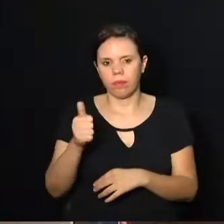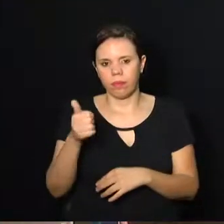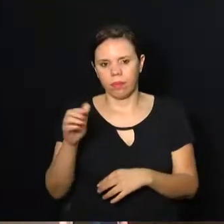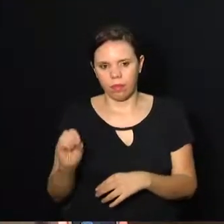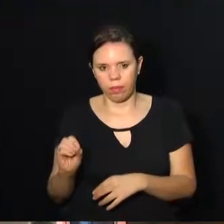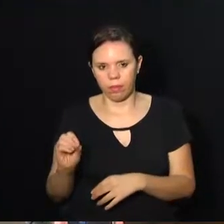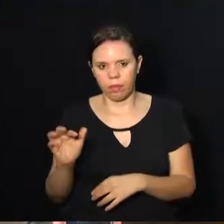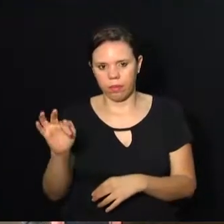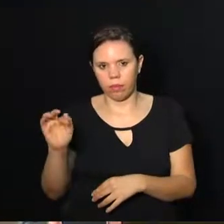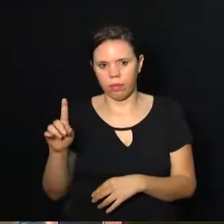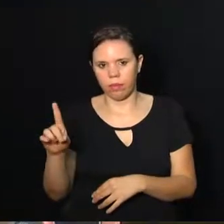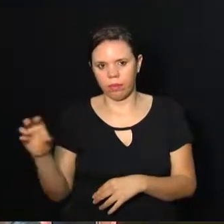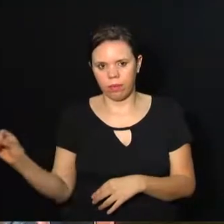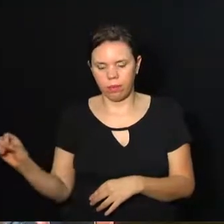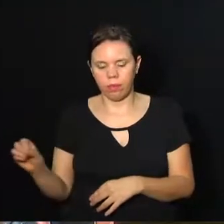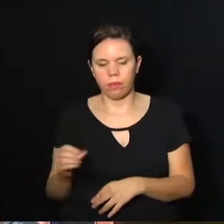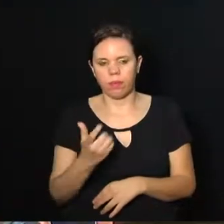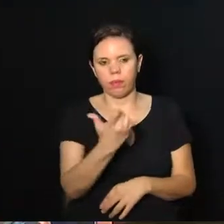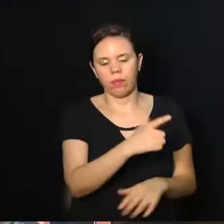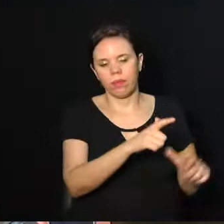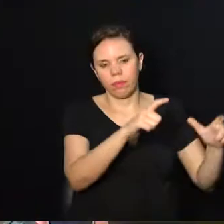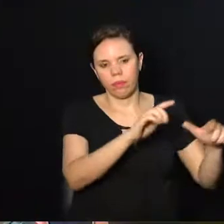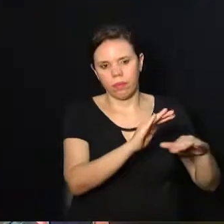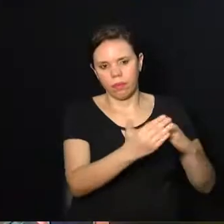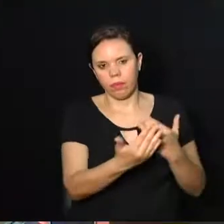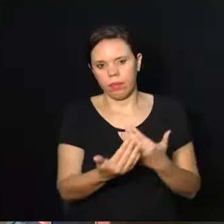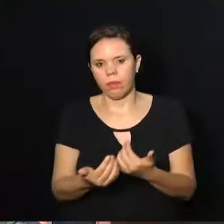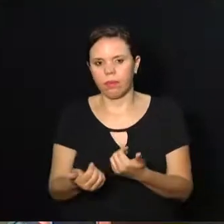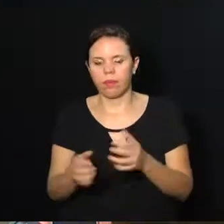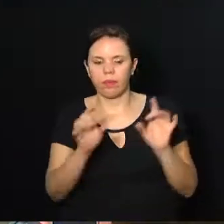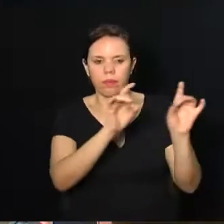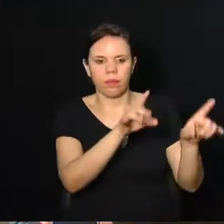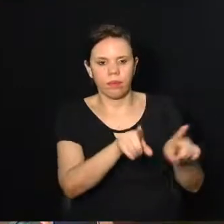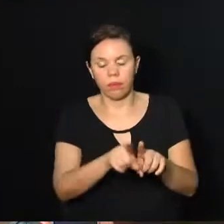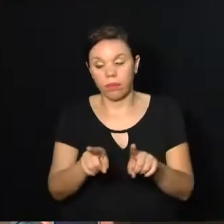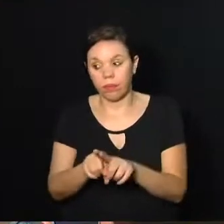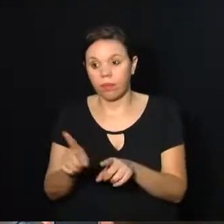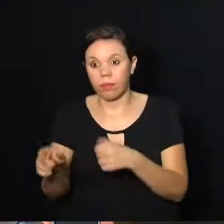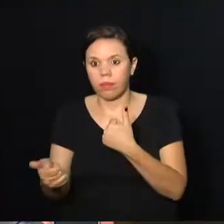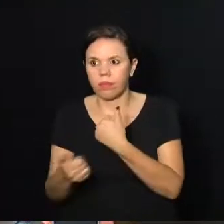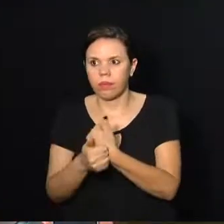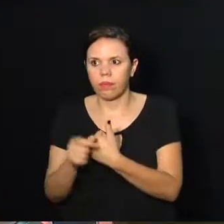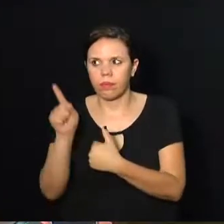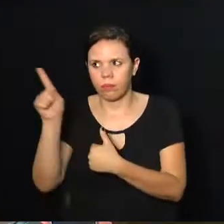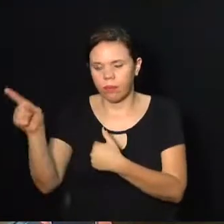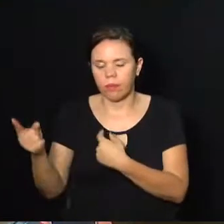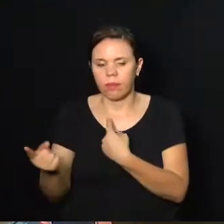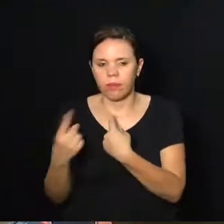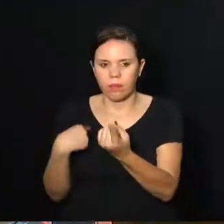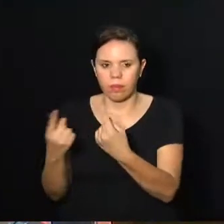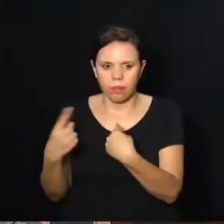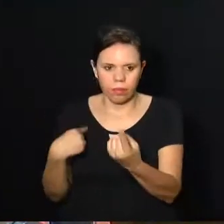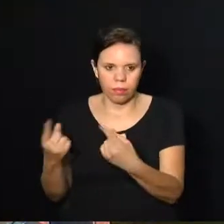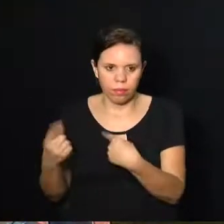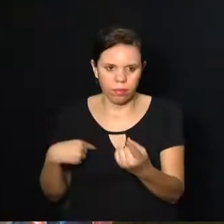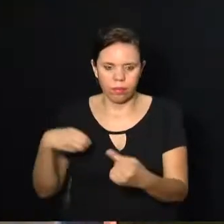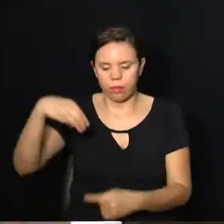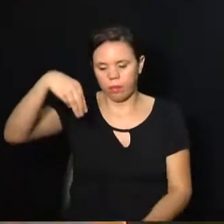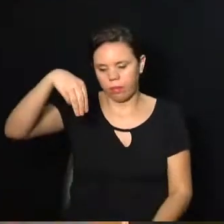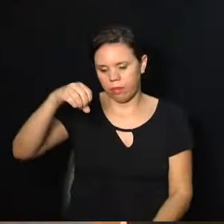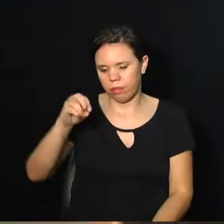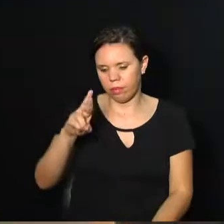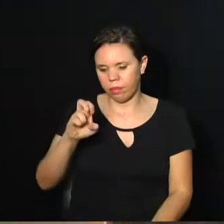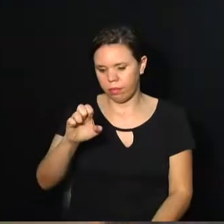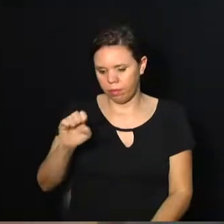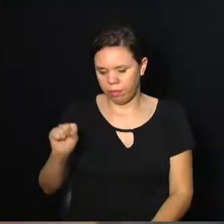também a Brandina. Mas o mais importante é que era na Avenida Moraes Salles, então o acesso é fácil, né? Tá na linha